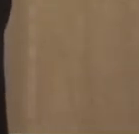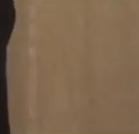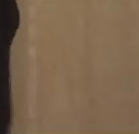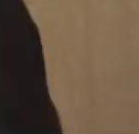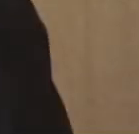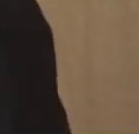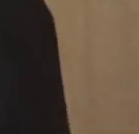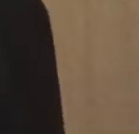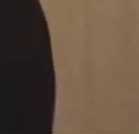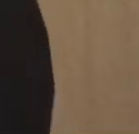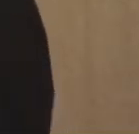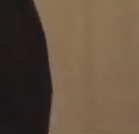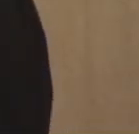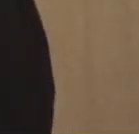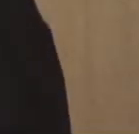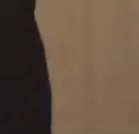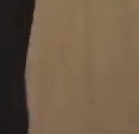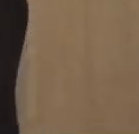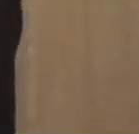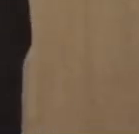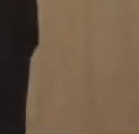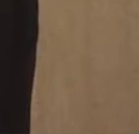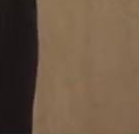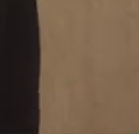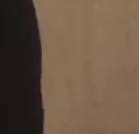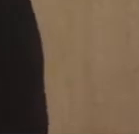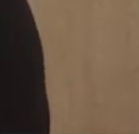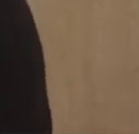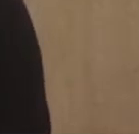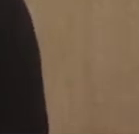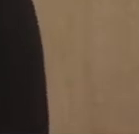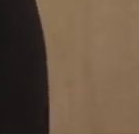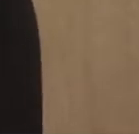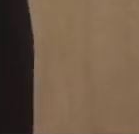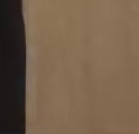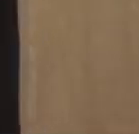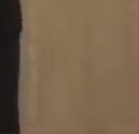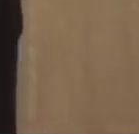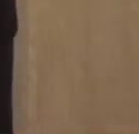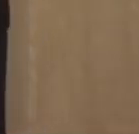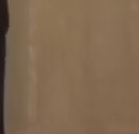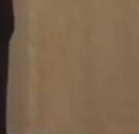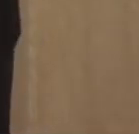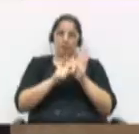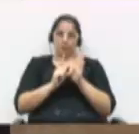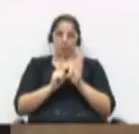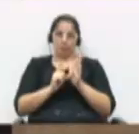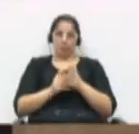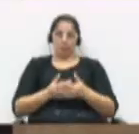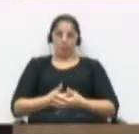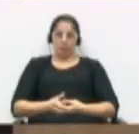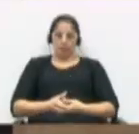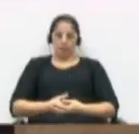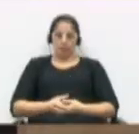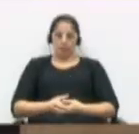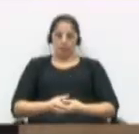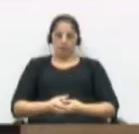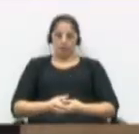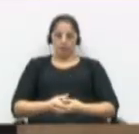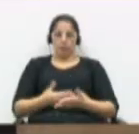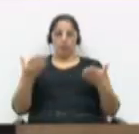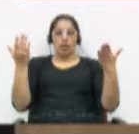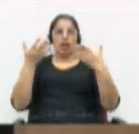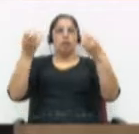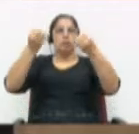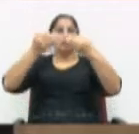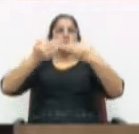utilizo a Câmara Municipal para esse fim. Bom, gente, antes de mais nada, eu queria dizer